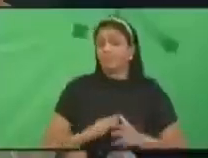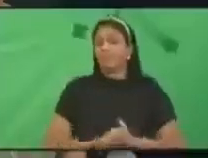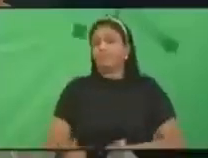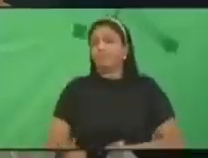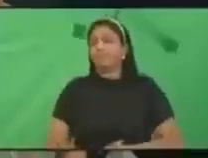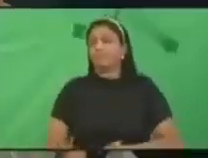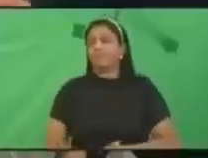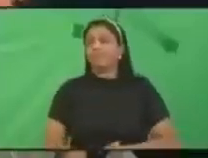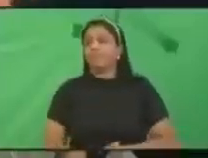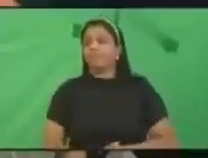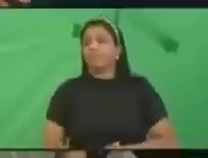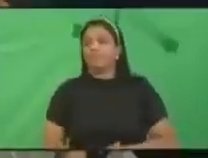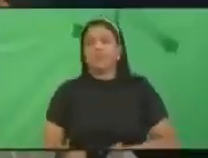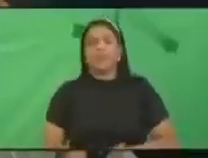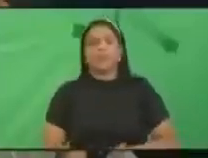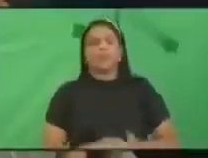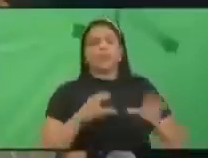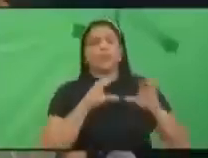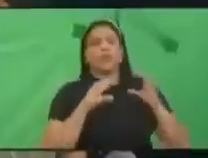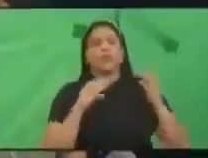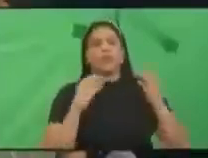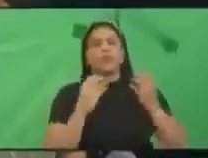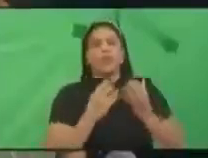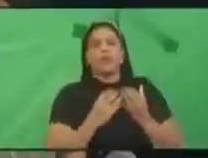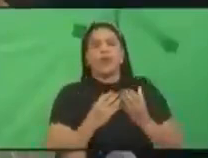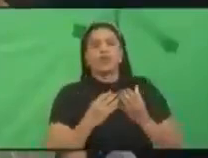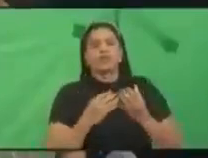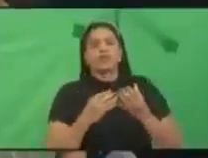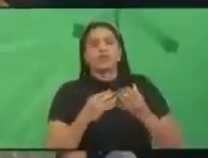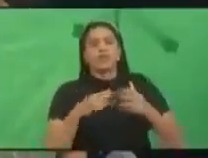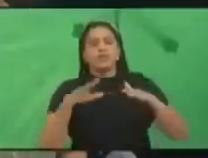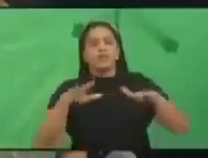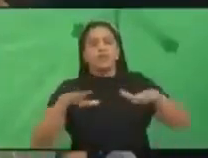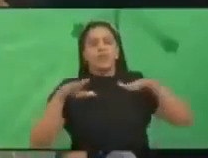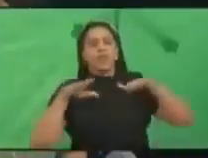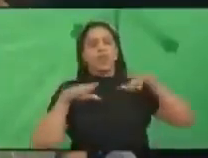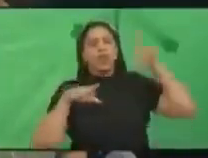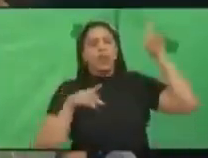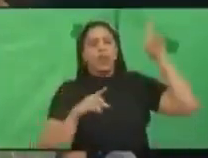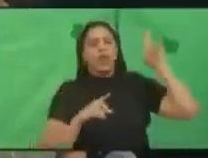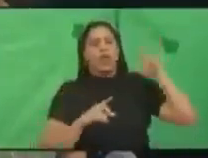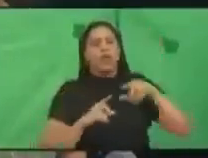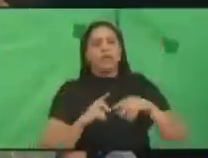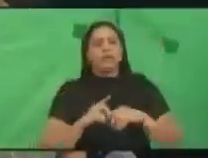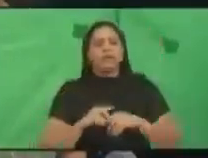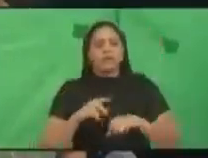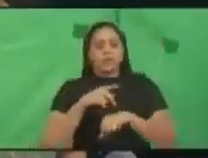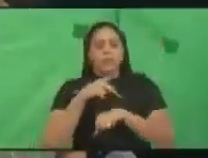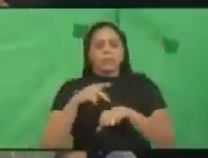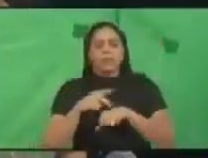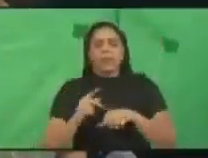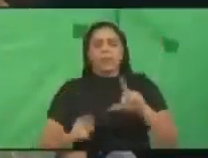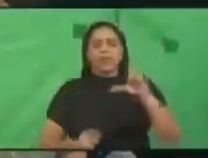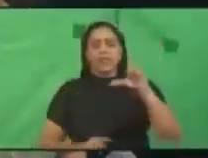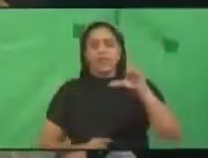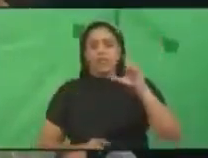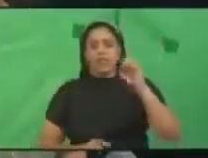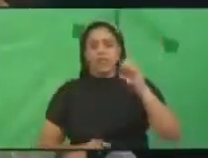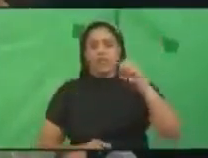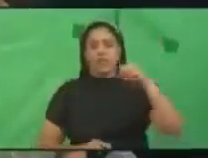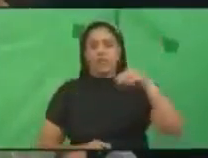em um congresso de teologia em Londres, uma pessoa, e aí a gente vai